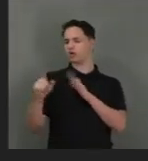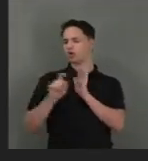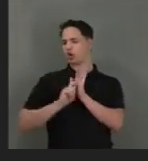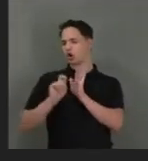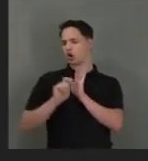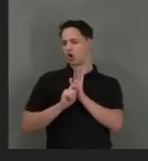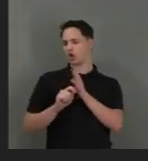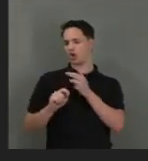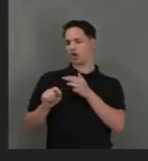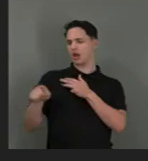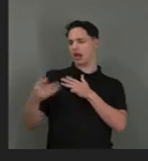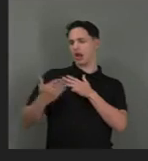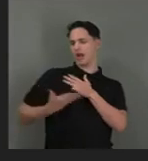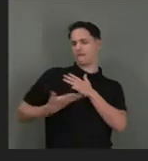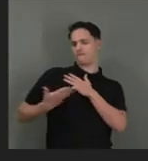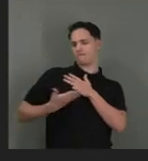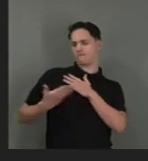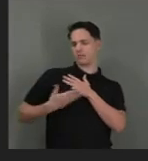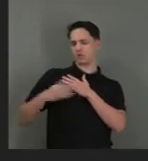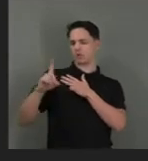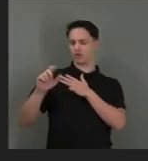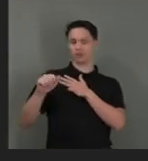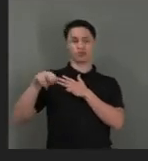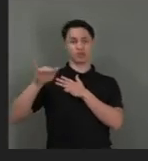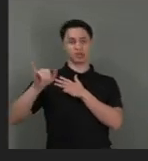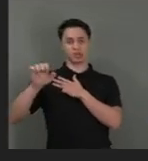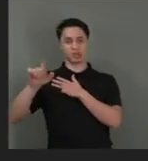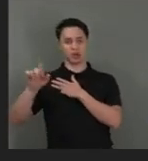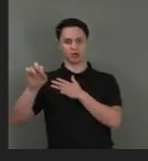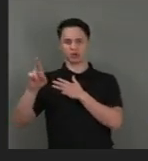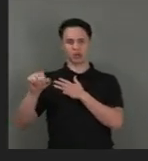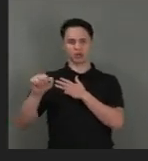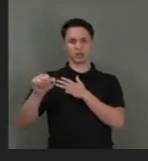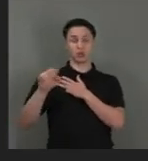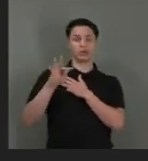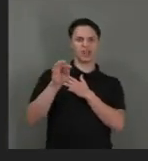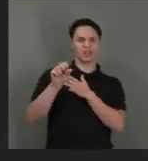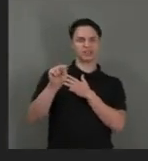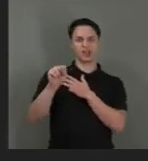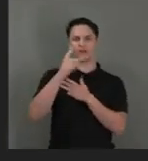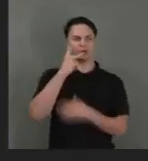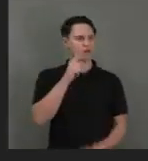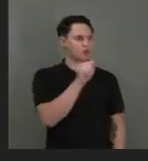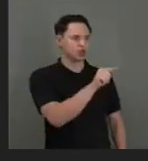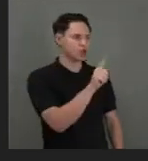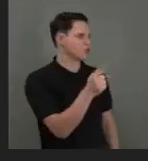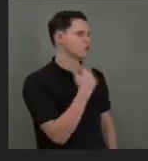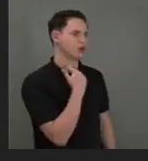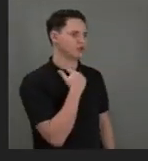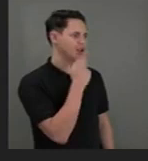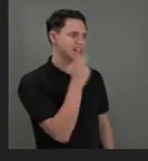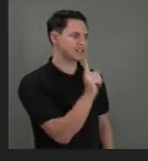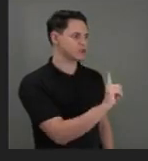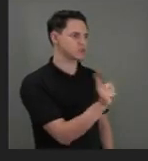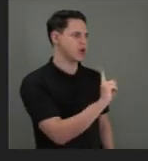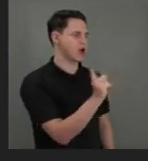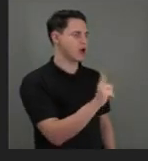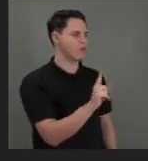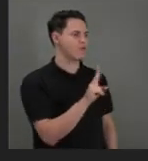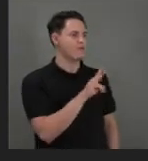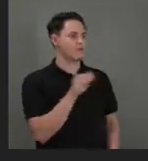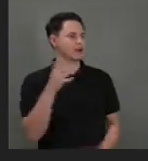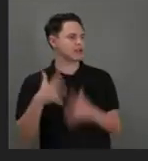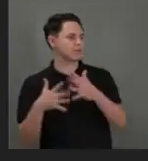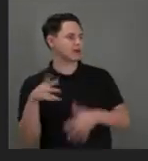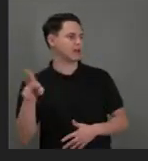era amigo do Daniel Ortega. Tudo isso era censurado, censura prévia, algo que a gente não via